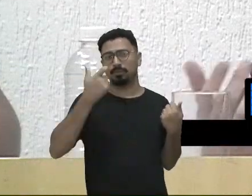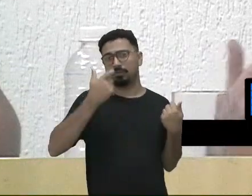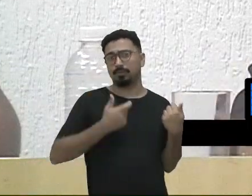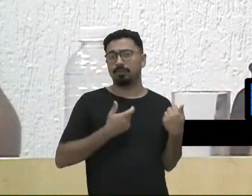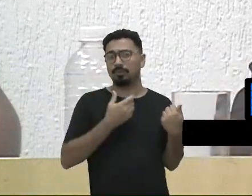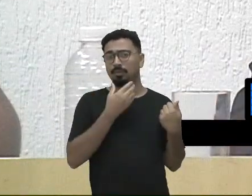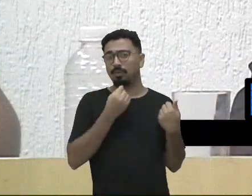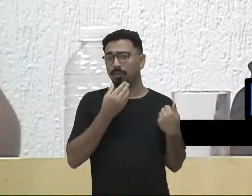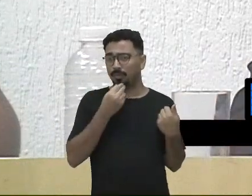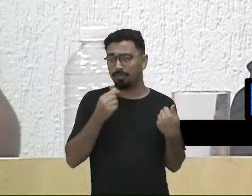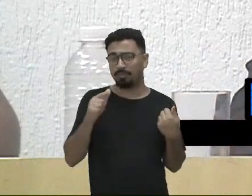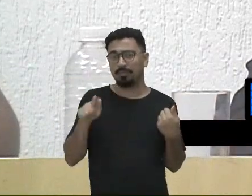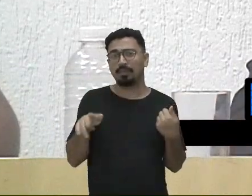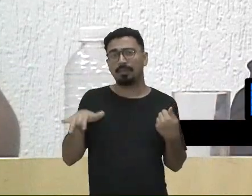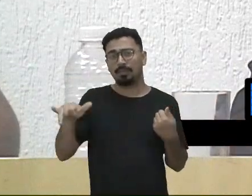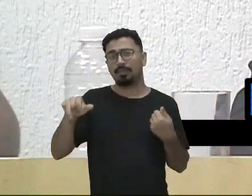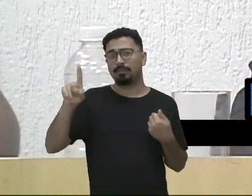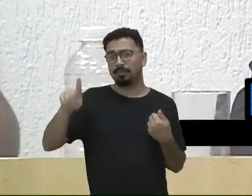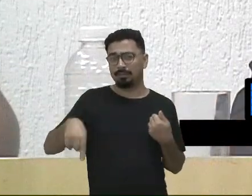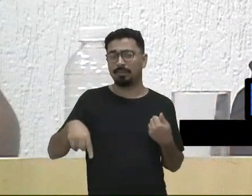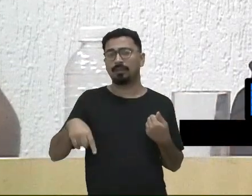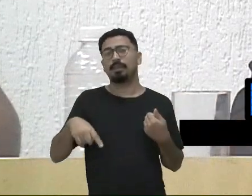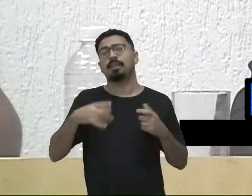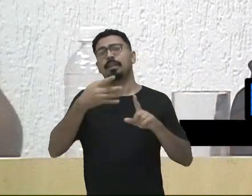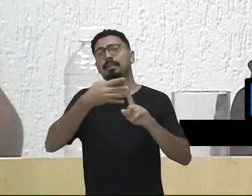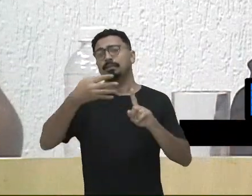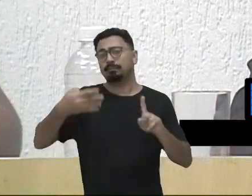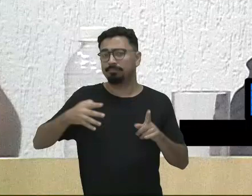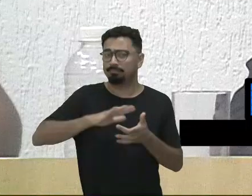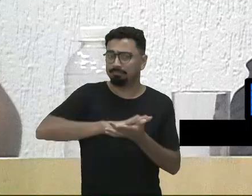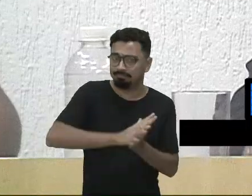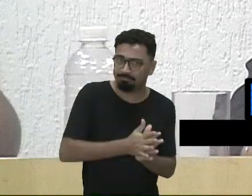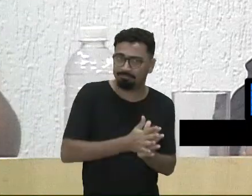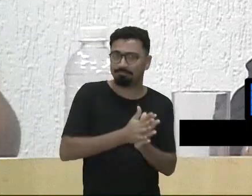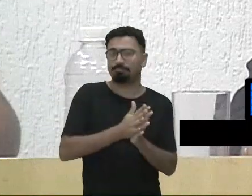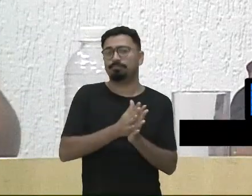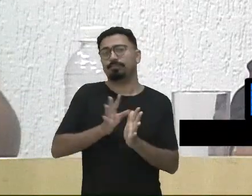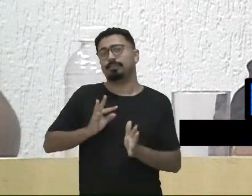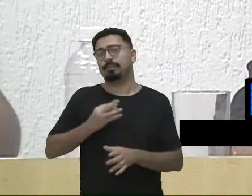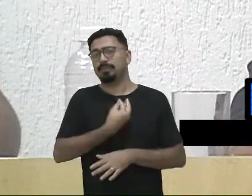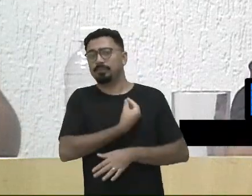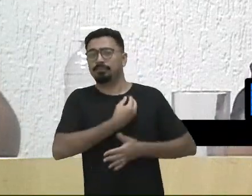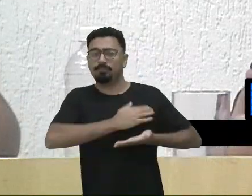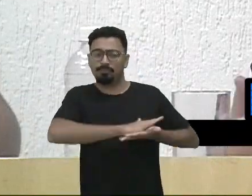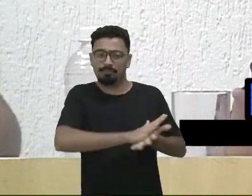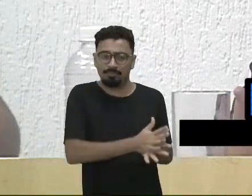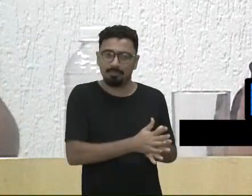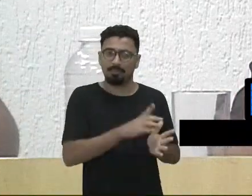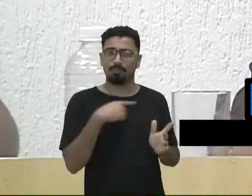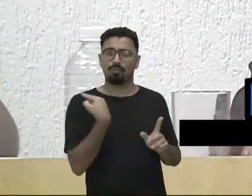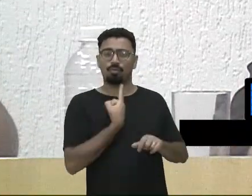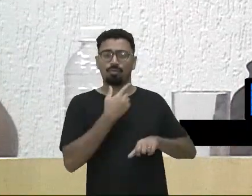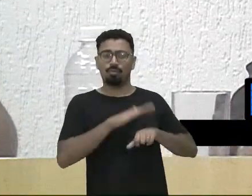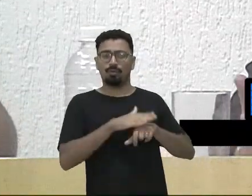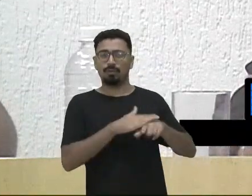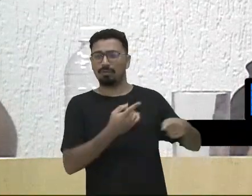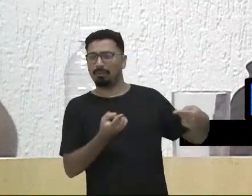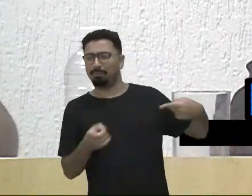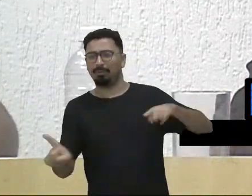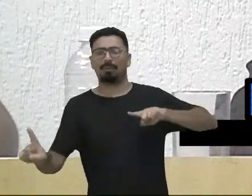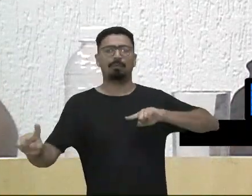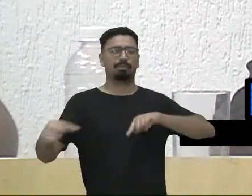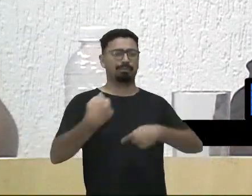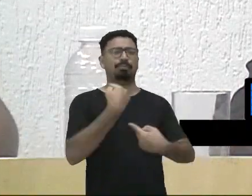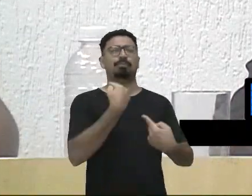são transfóbicos e homofóbicos. Enquanto a própria sigla se mata ao longo do tempo. Isso faz parte